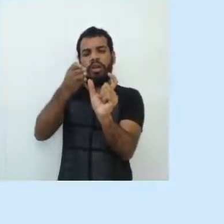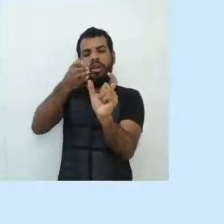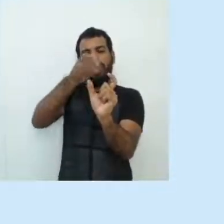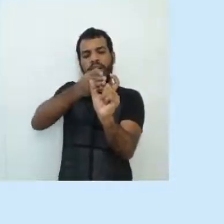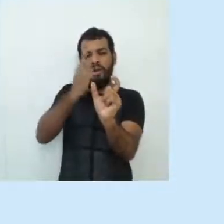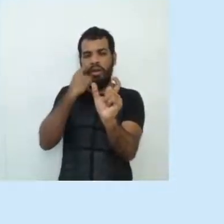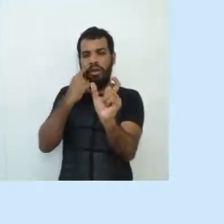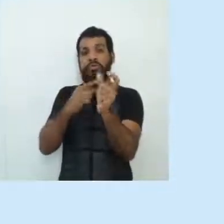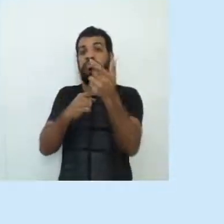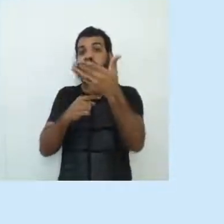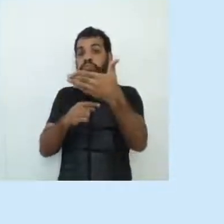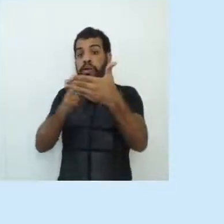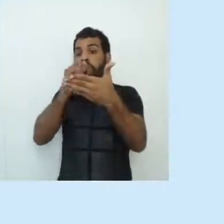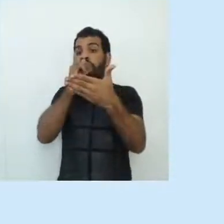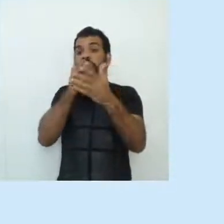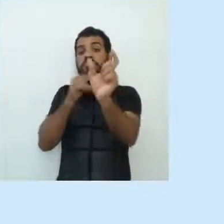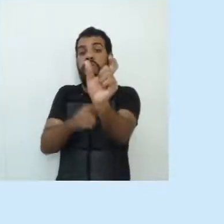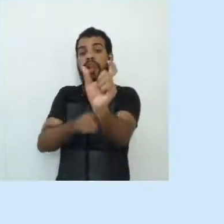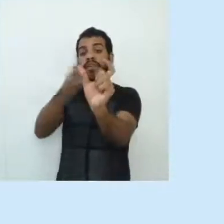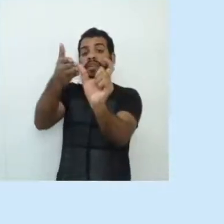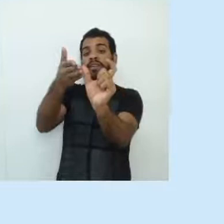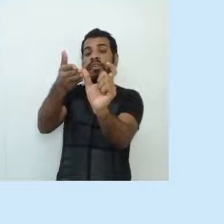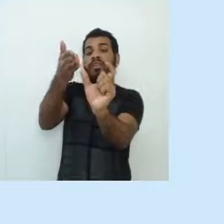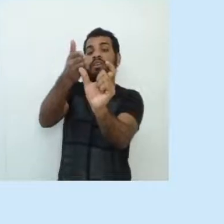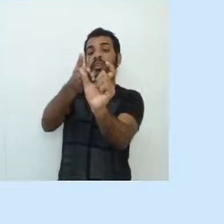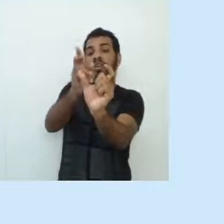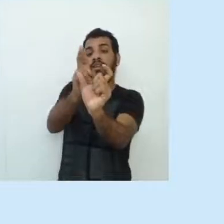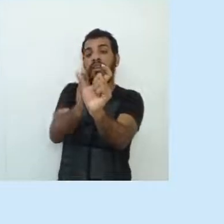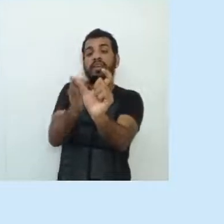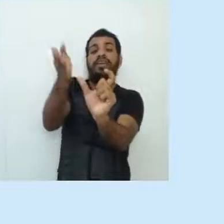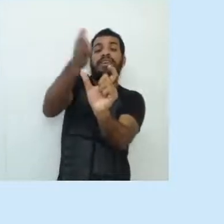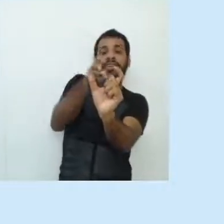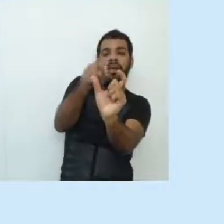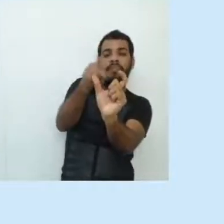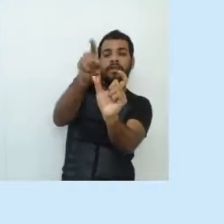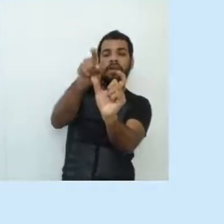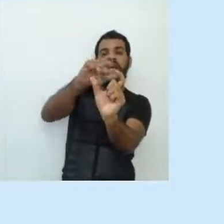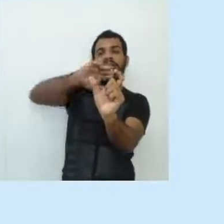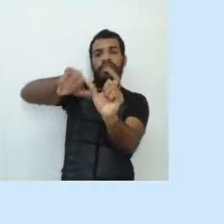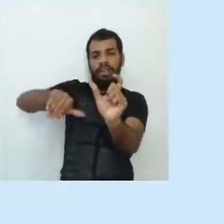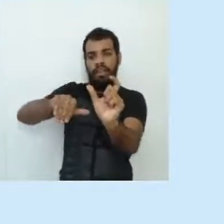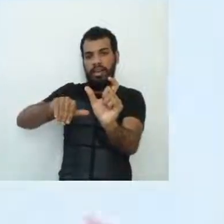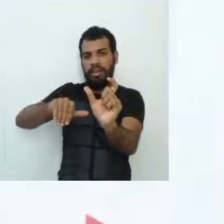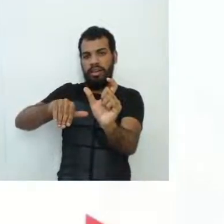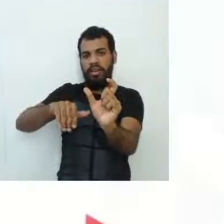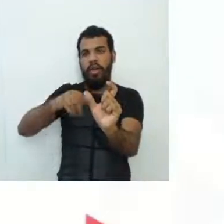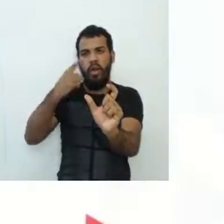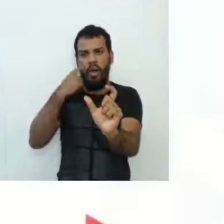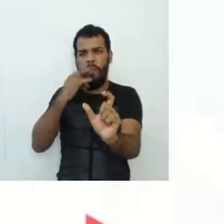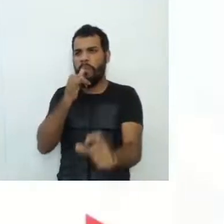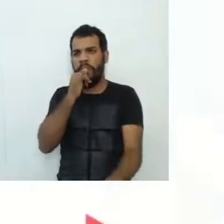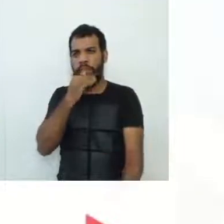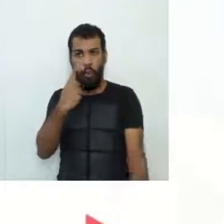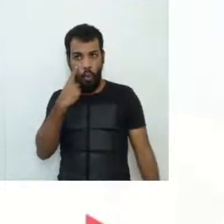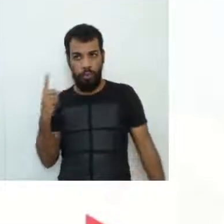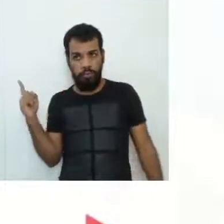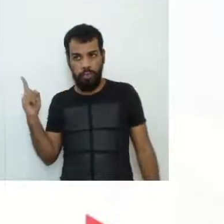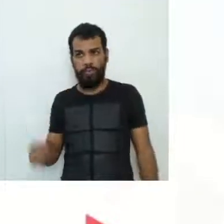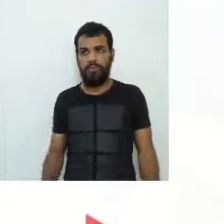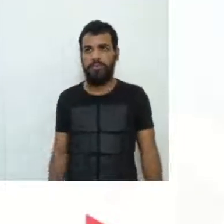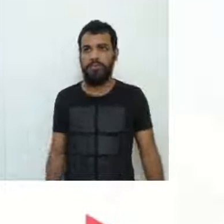palavras paroxítonas, o acento agudo caiu. Olha os exemplos que eu trouxe para vocês. As